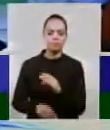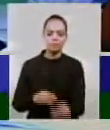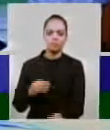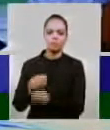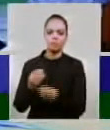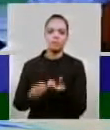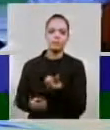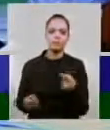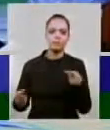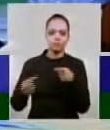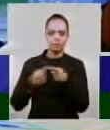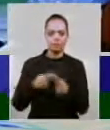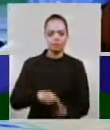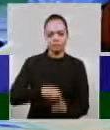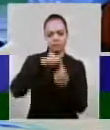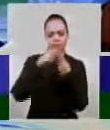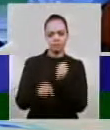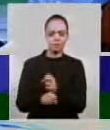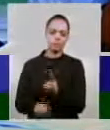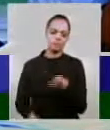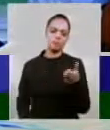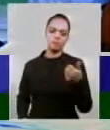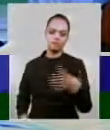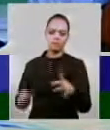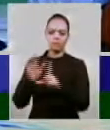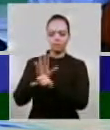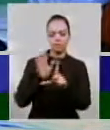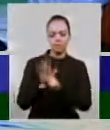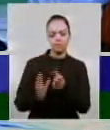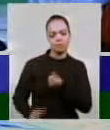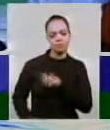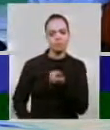6º, Metas e Prioridades para 2014, da lei número